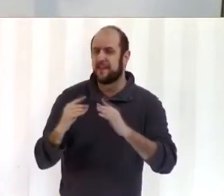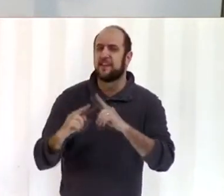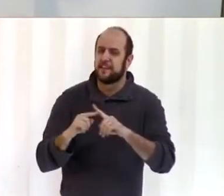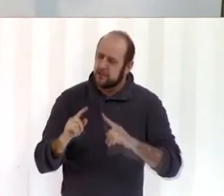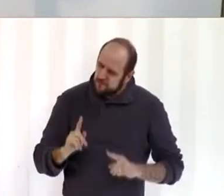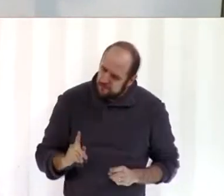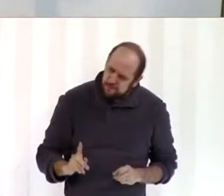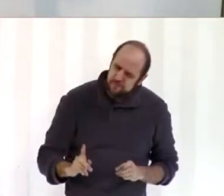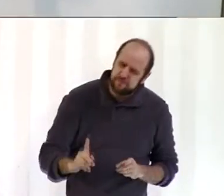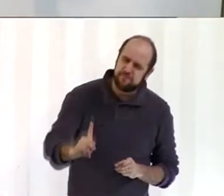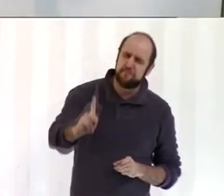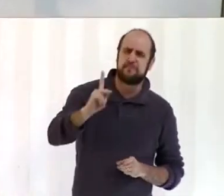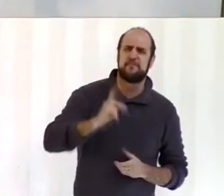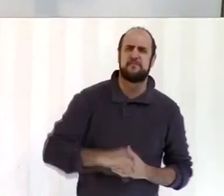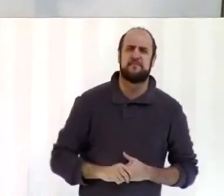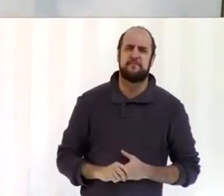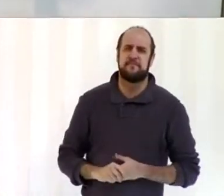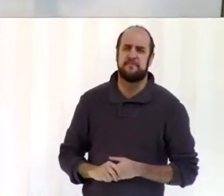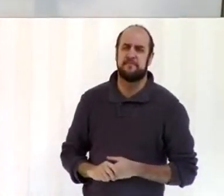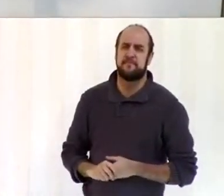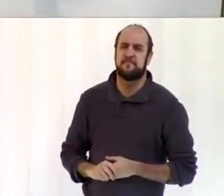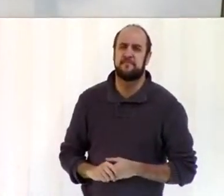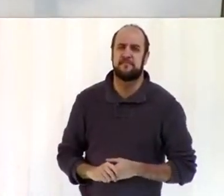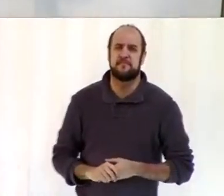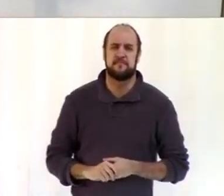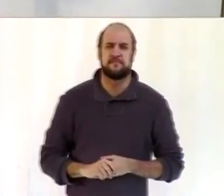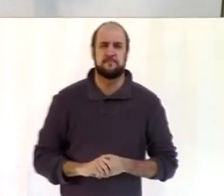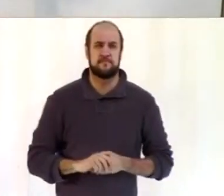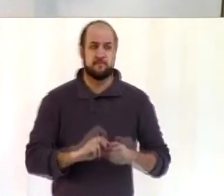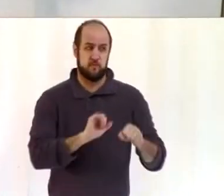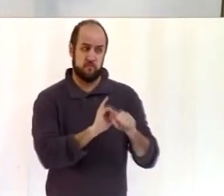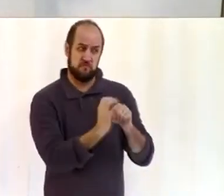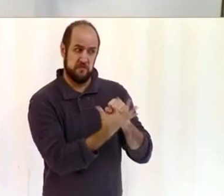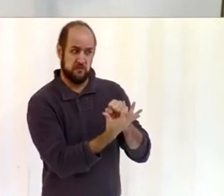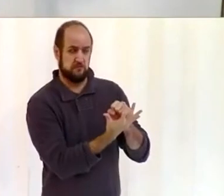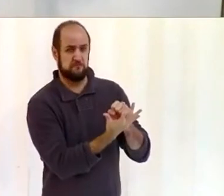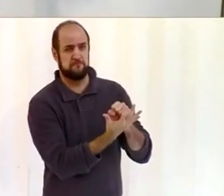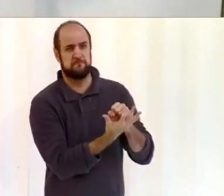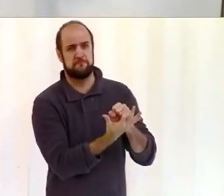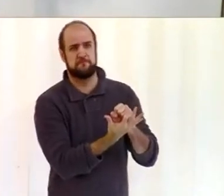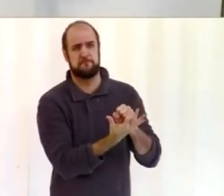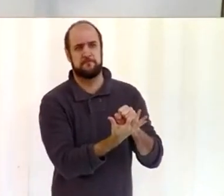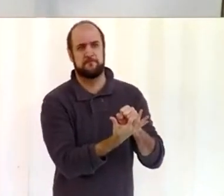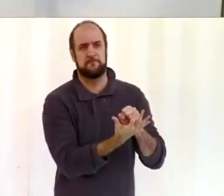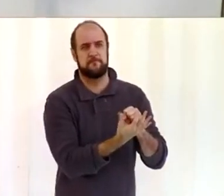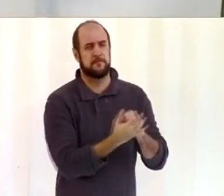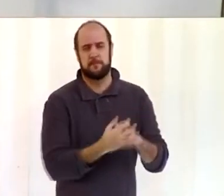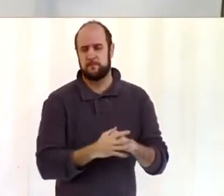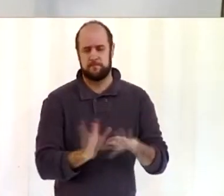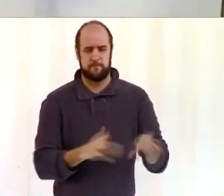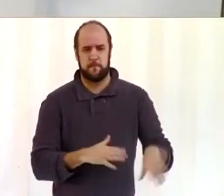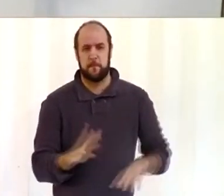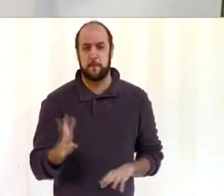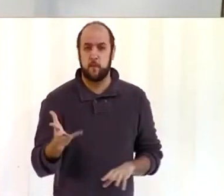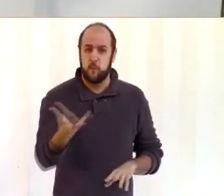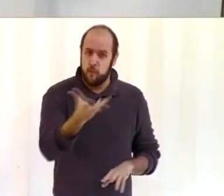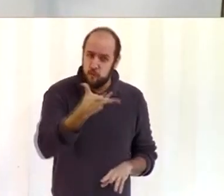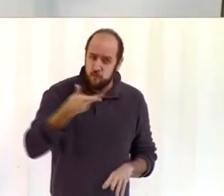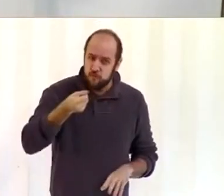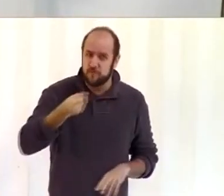queridos irmãos. O convite de Deus para nós, através dessa